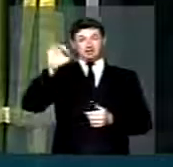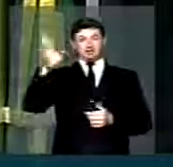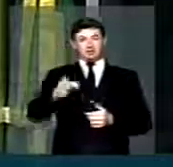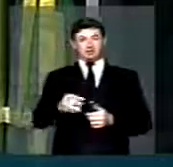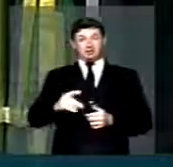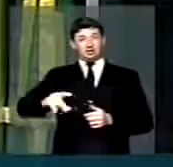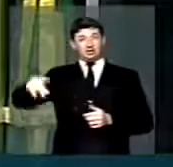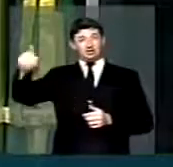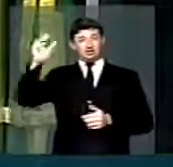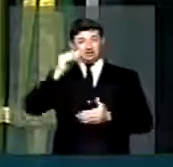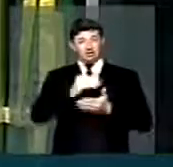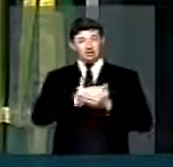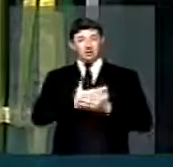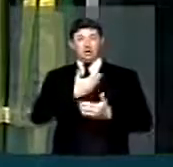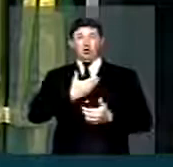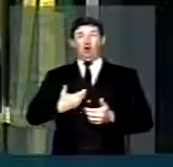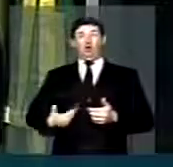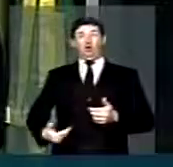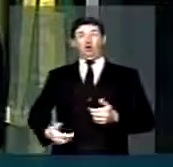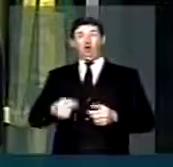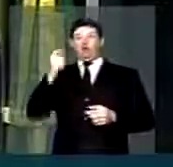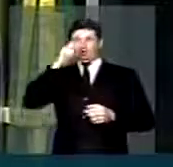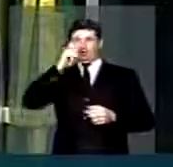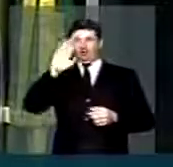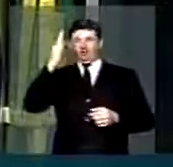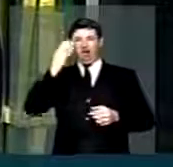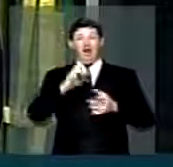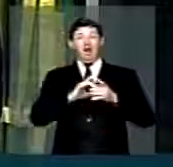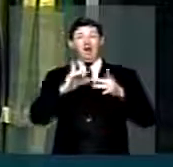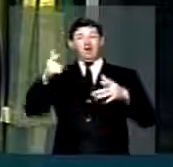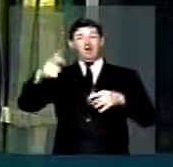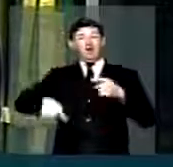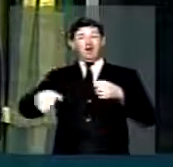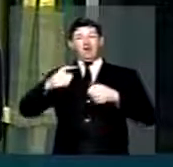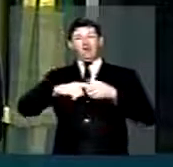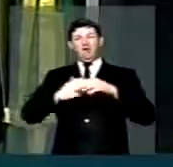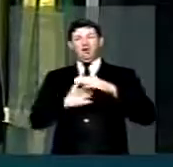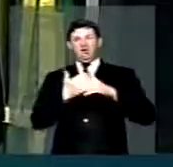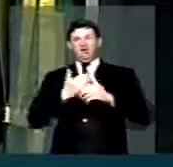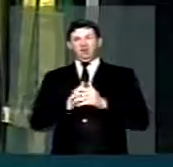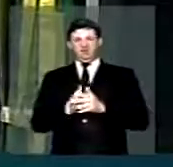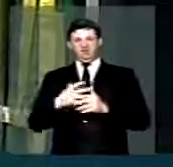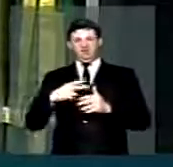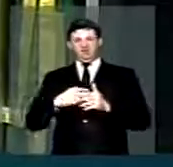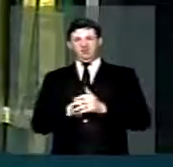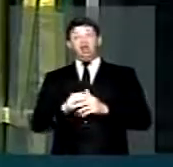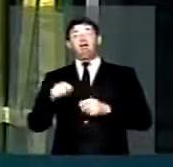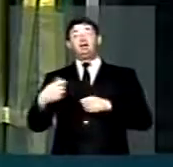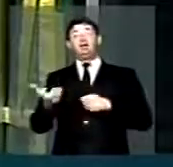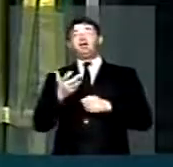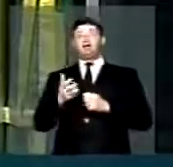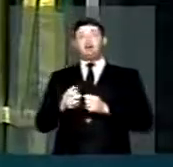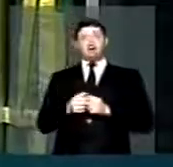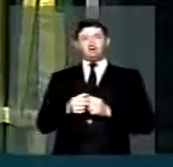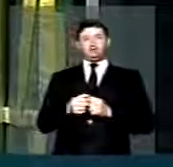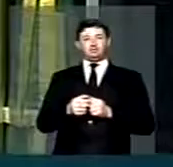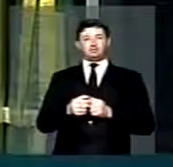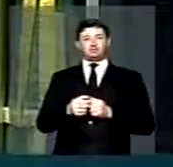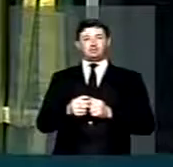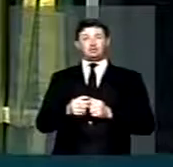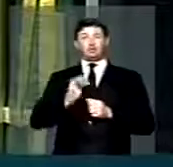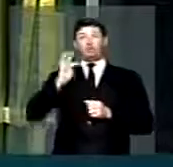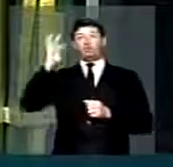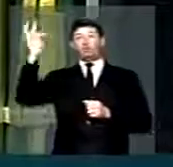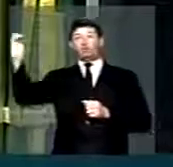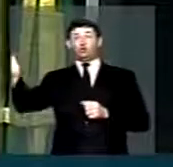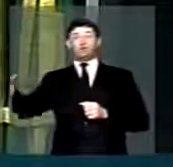que o governo, com demagogia, né, renovou a concessão. O que é renovar a concessão? Né? É pegar o futuro e trazer para